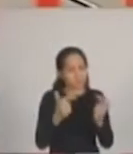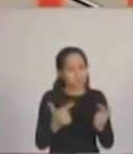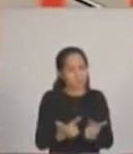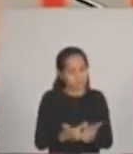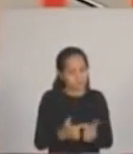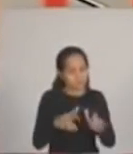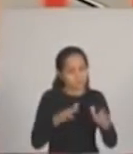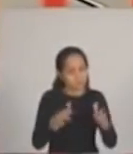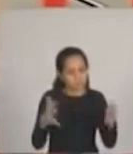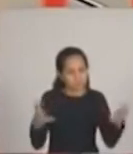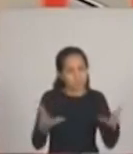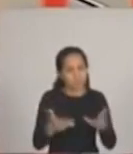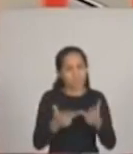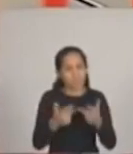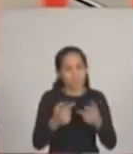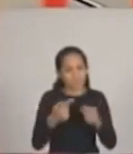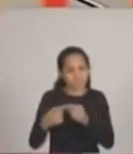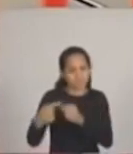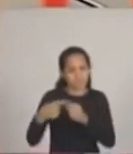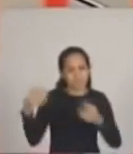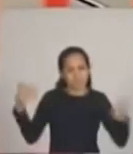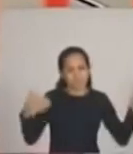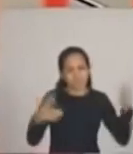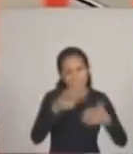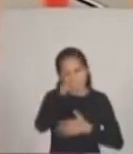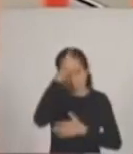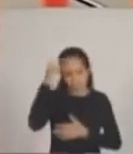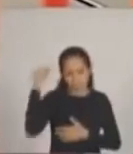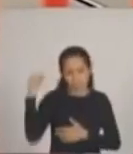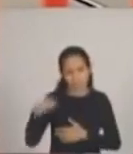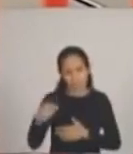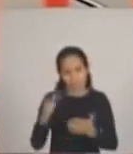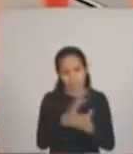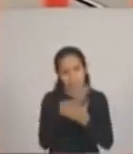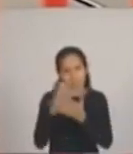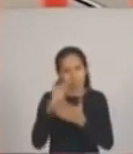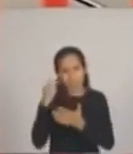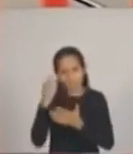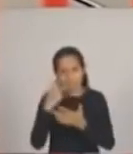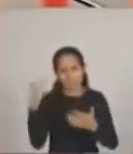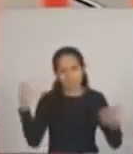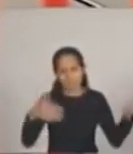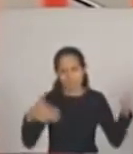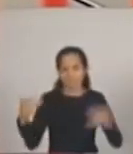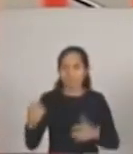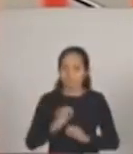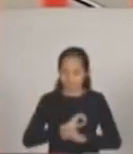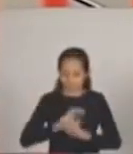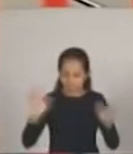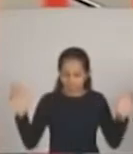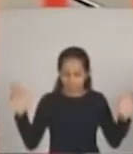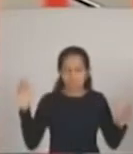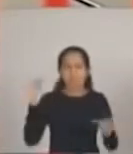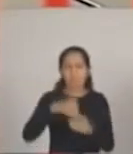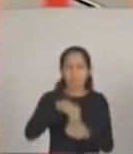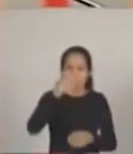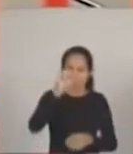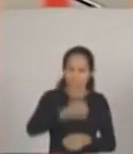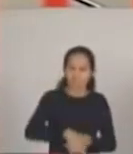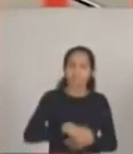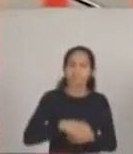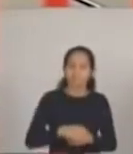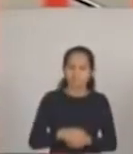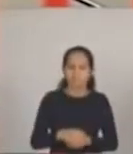movimento maravilhoso com os municípios, representado pelos prefeitos e alguns vereadores, é claro que eu voto sim na unificação